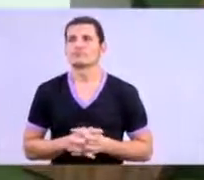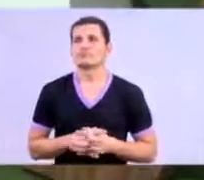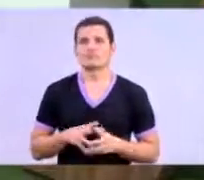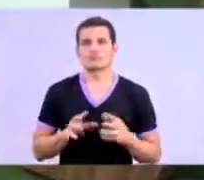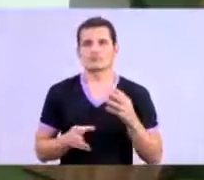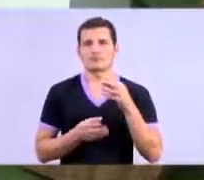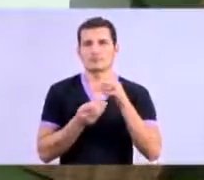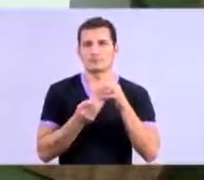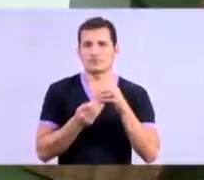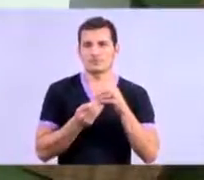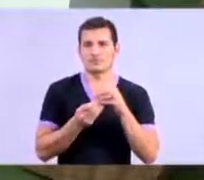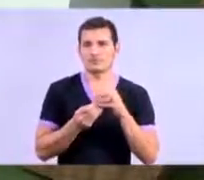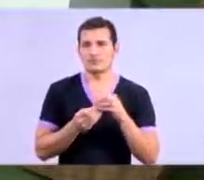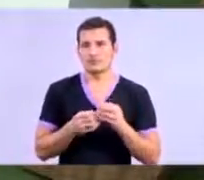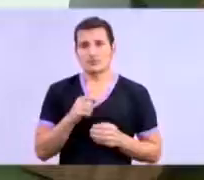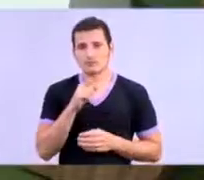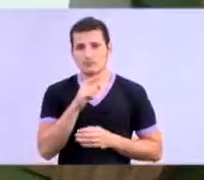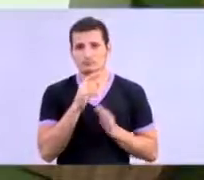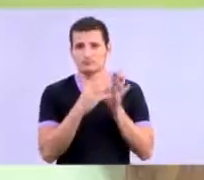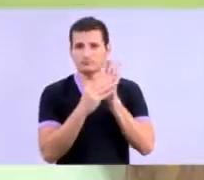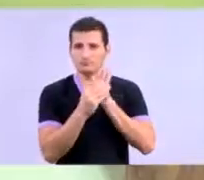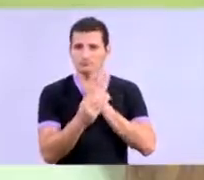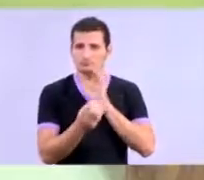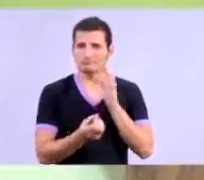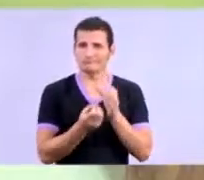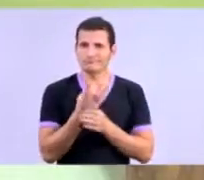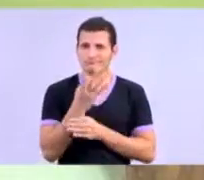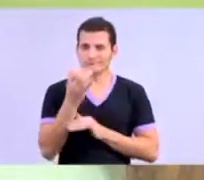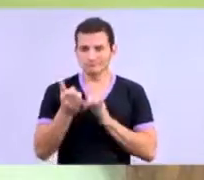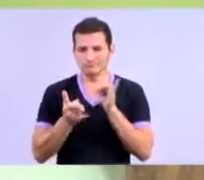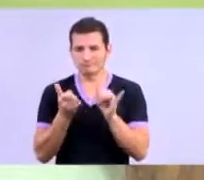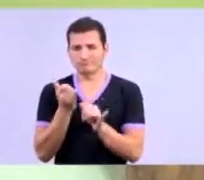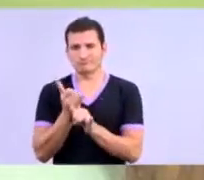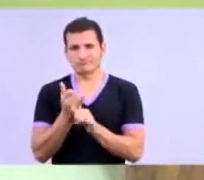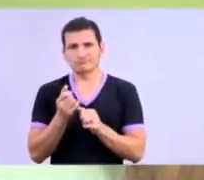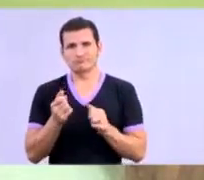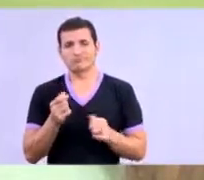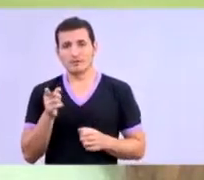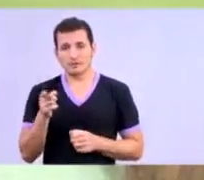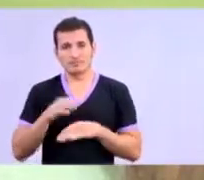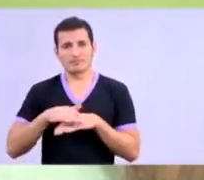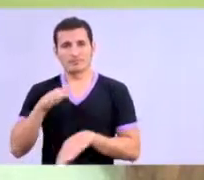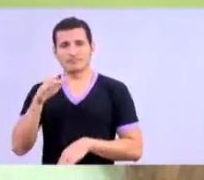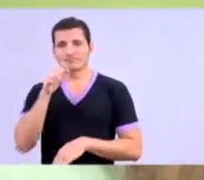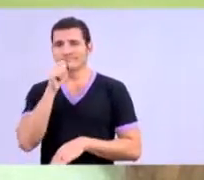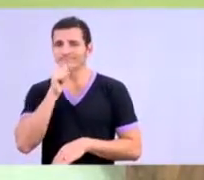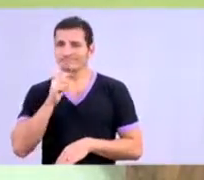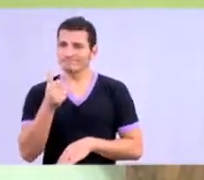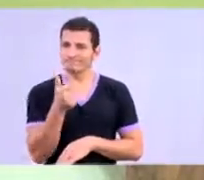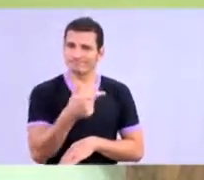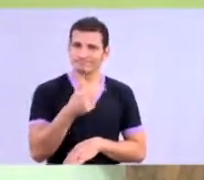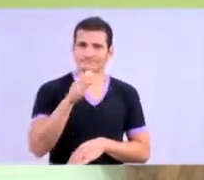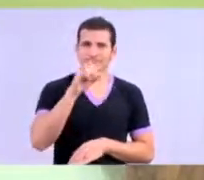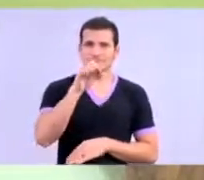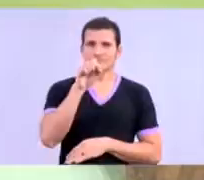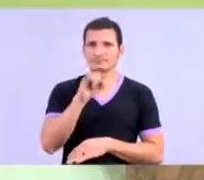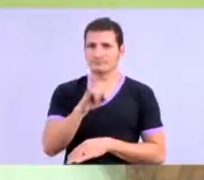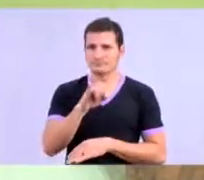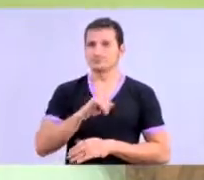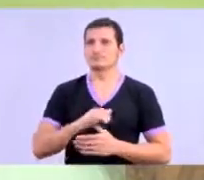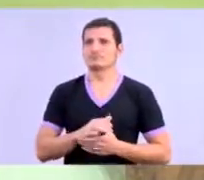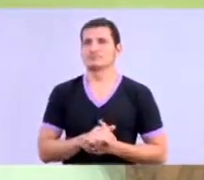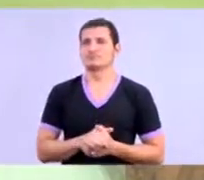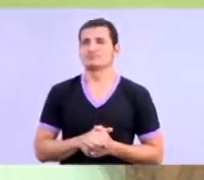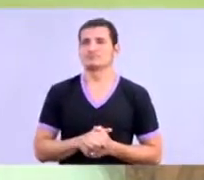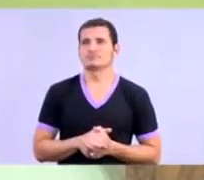complementando, esse modelo ele surgiu com a internet, inclusive ele é mais antigo do que o OSI, né? Ele veio com a internet, só que é um modelo,